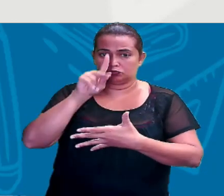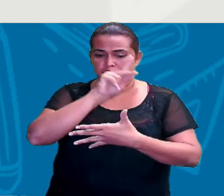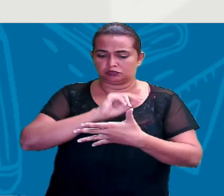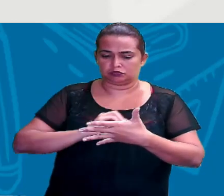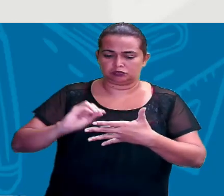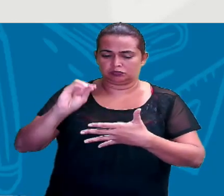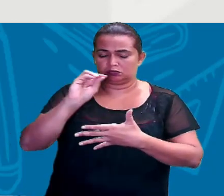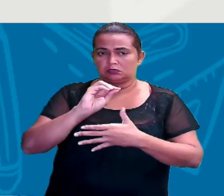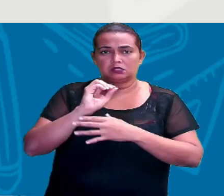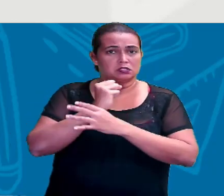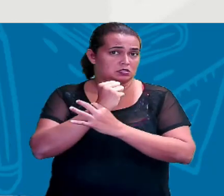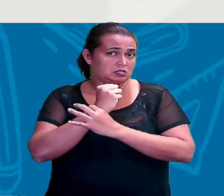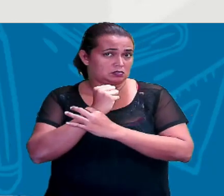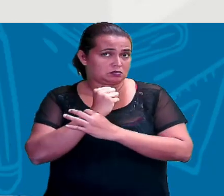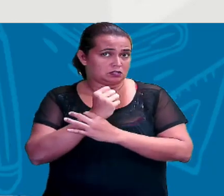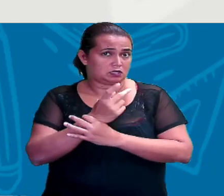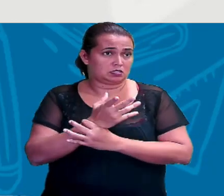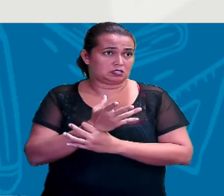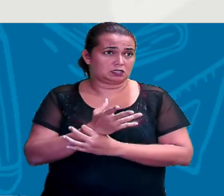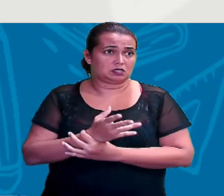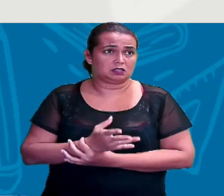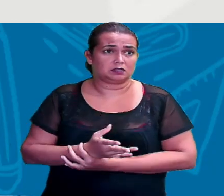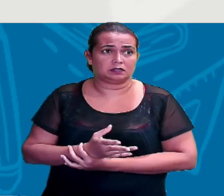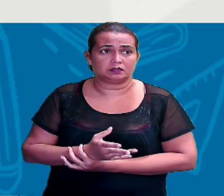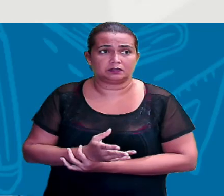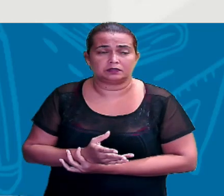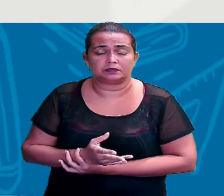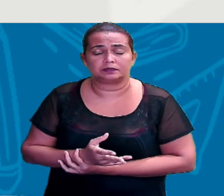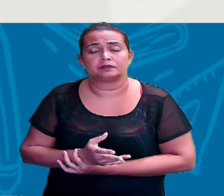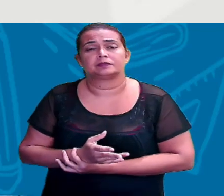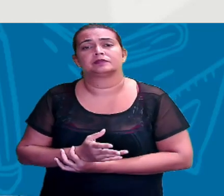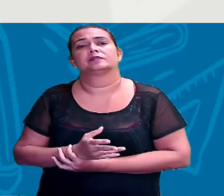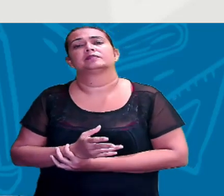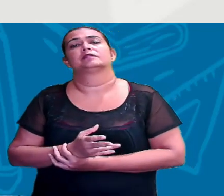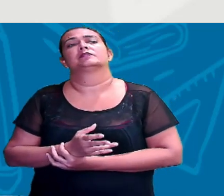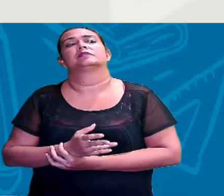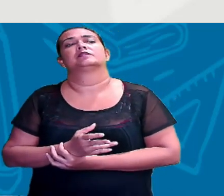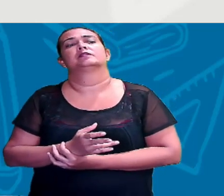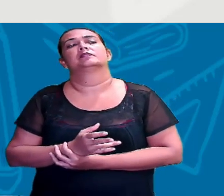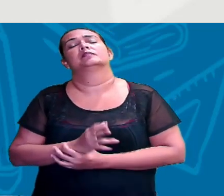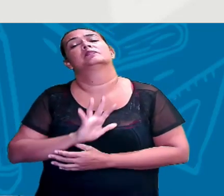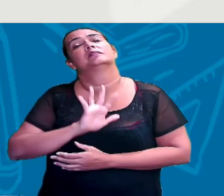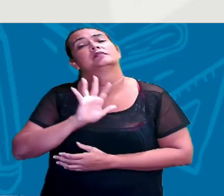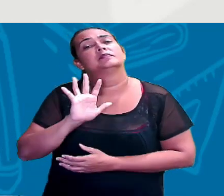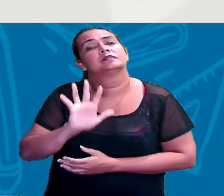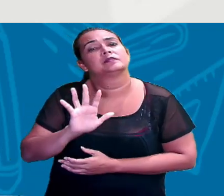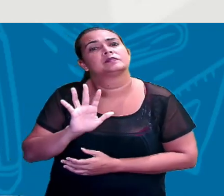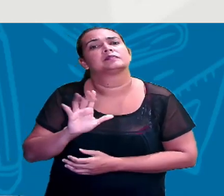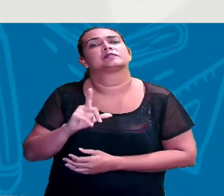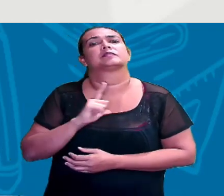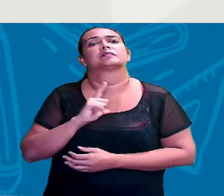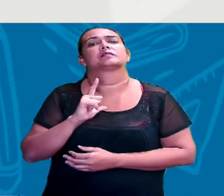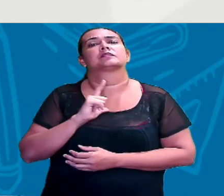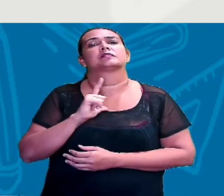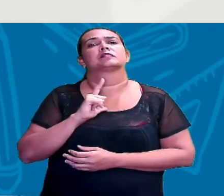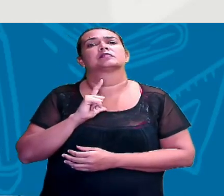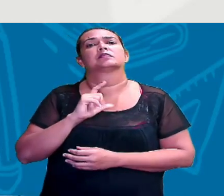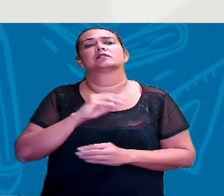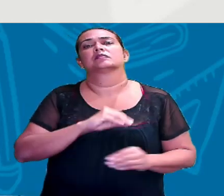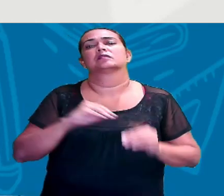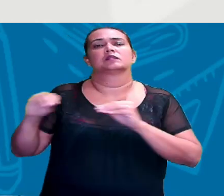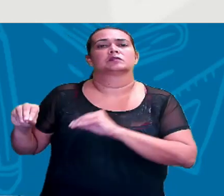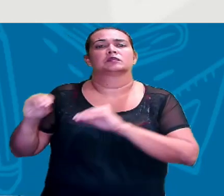também, mas há muita movimentação ainda de